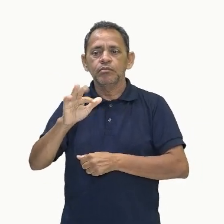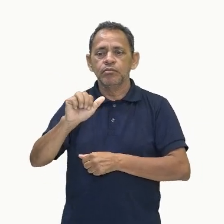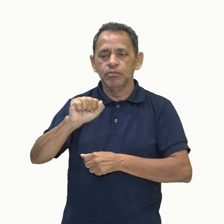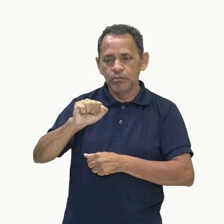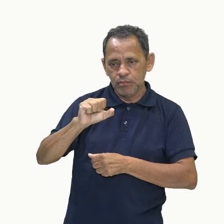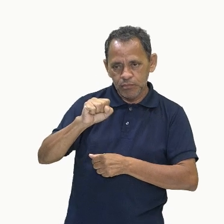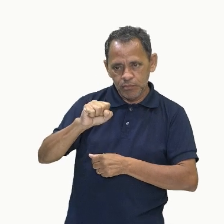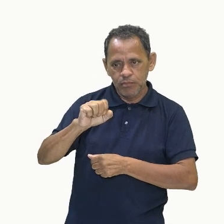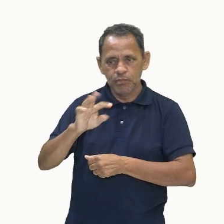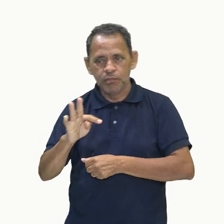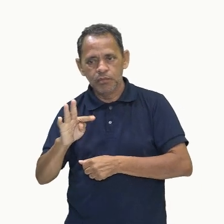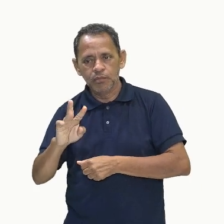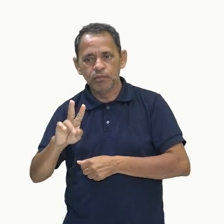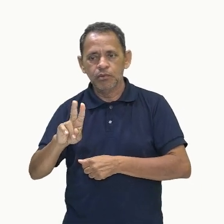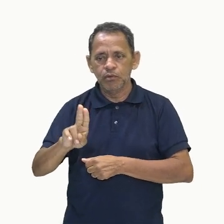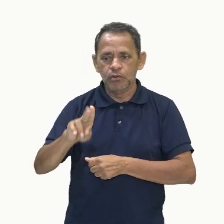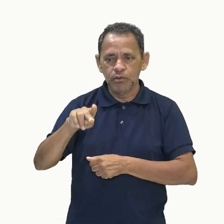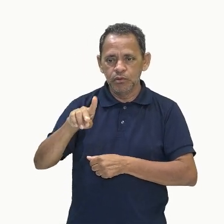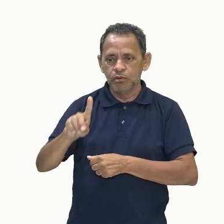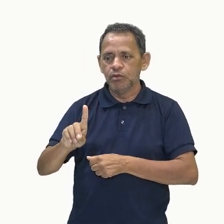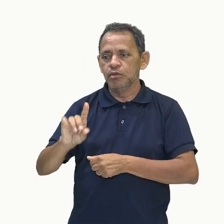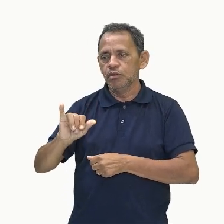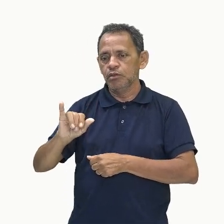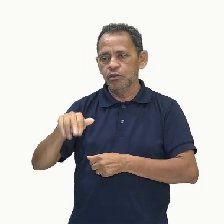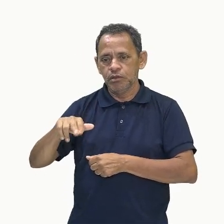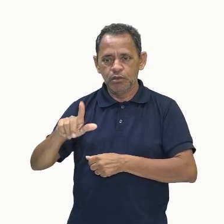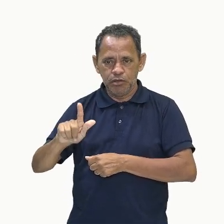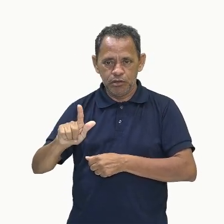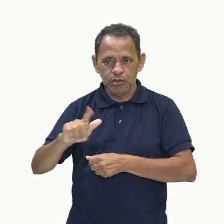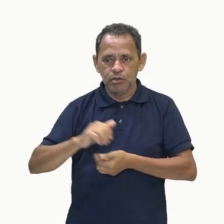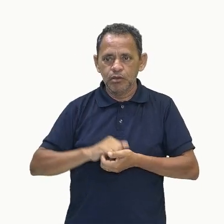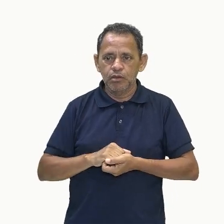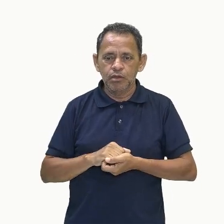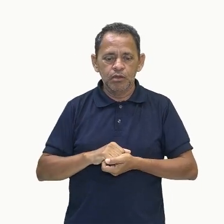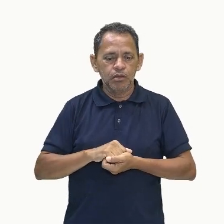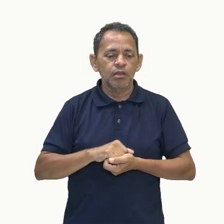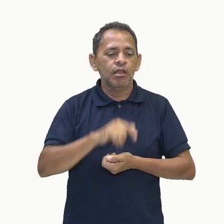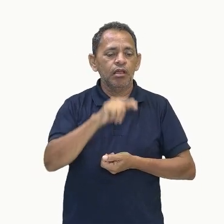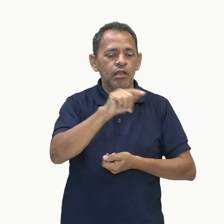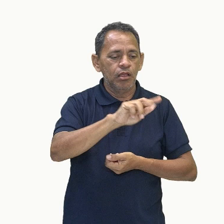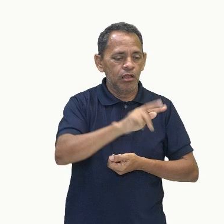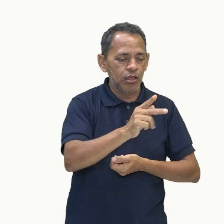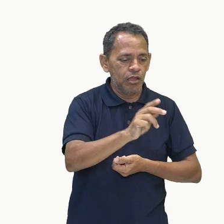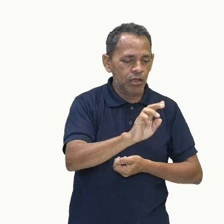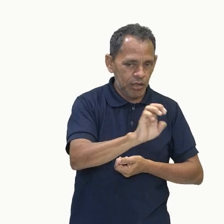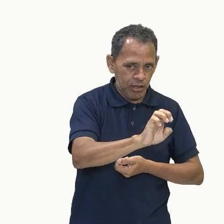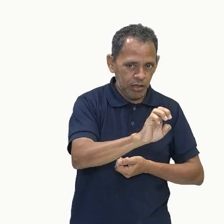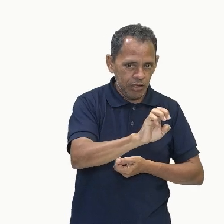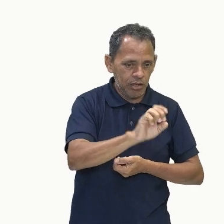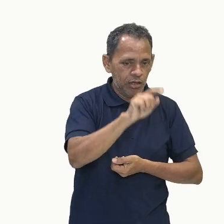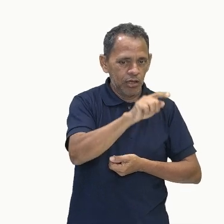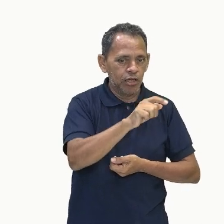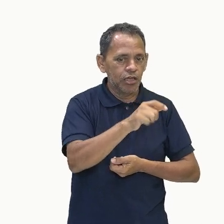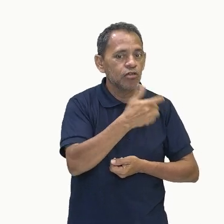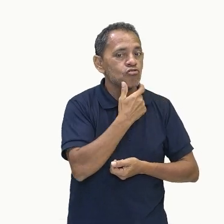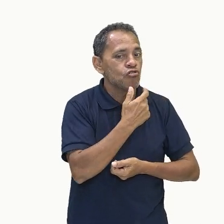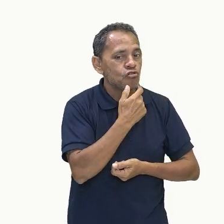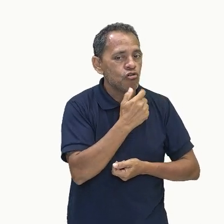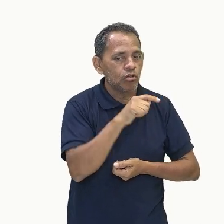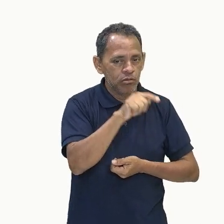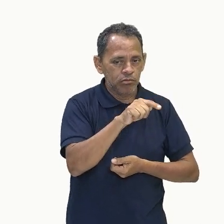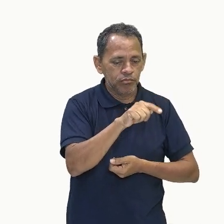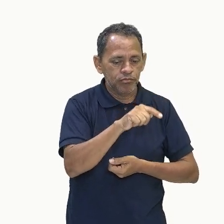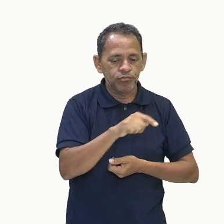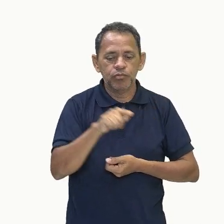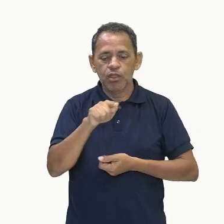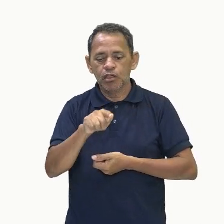ok? He is studying. Ou seja, o he é o ele, né? Ele, aí eu tenho o verbo to